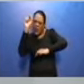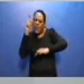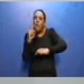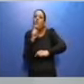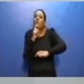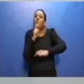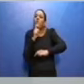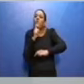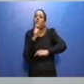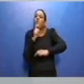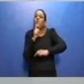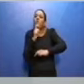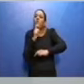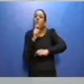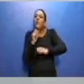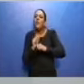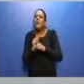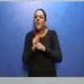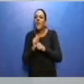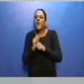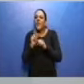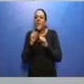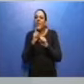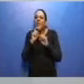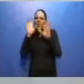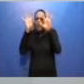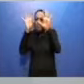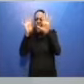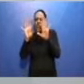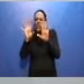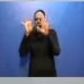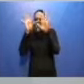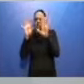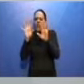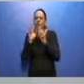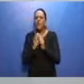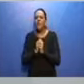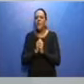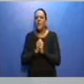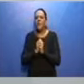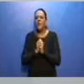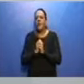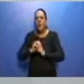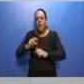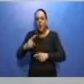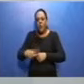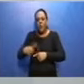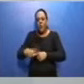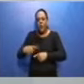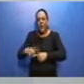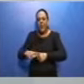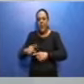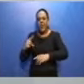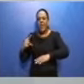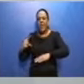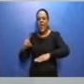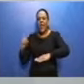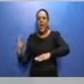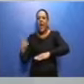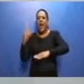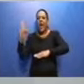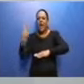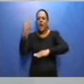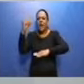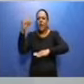o clima é frio e tem a presença aí de geadas e nevascas, né, ainda que esteja numa latitude propícia a um